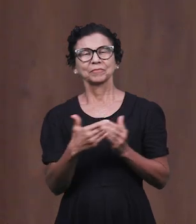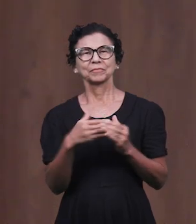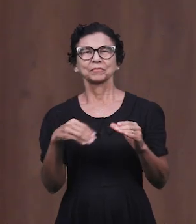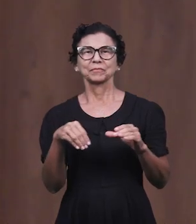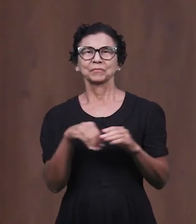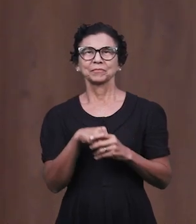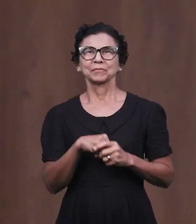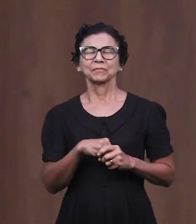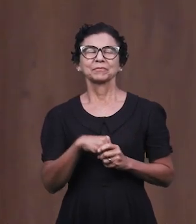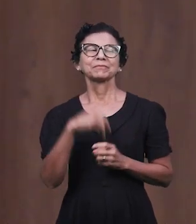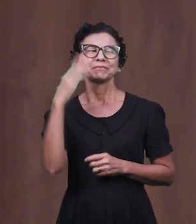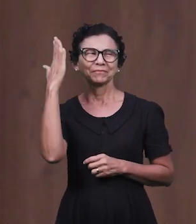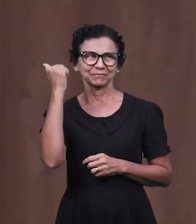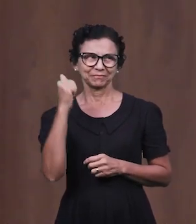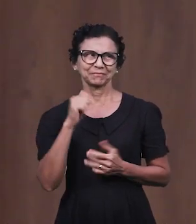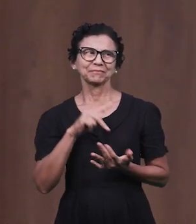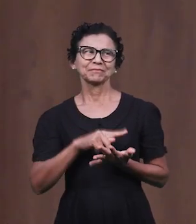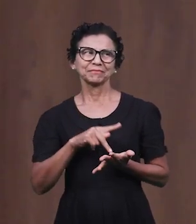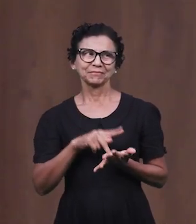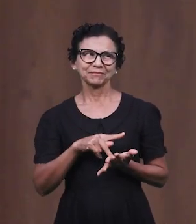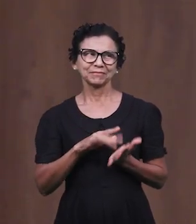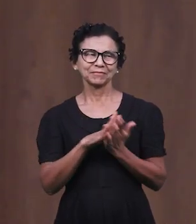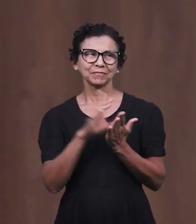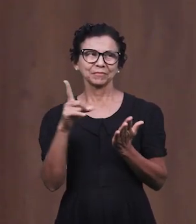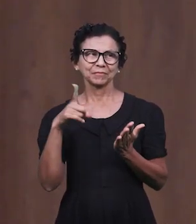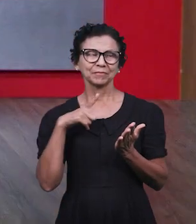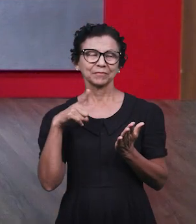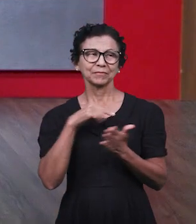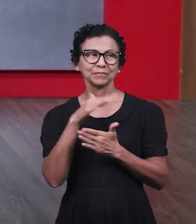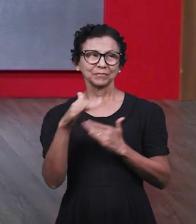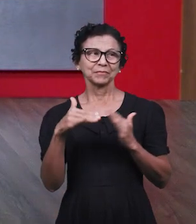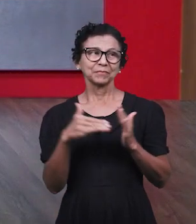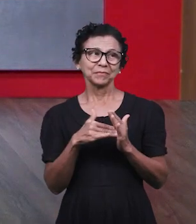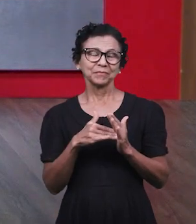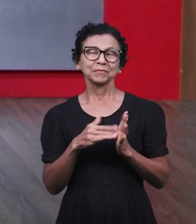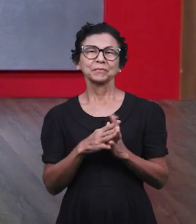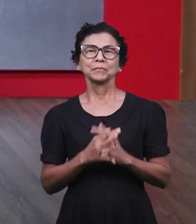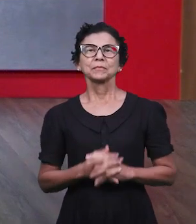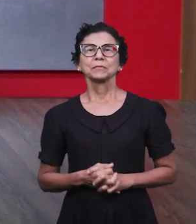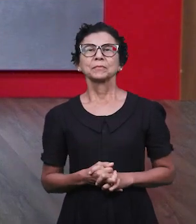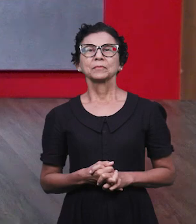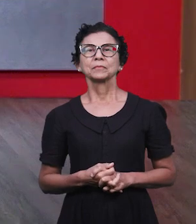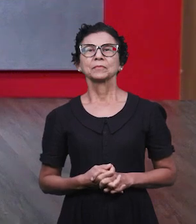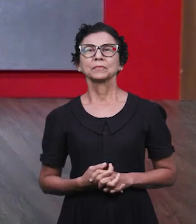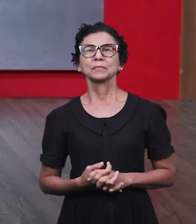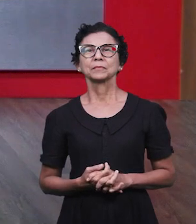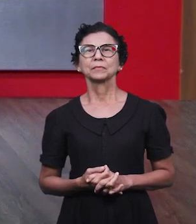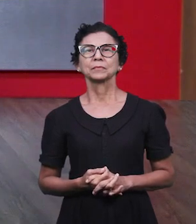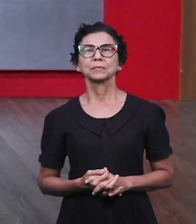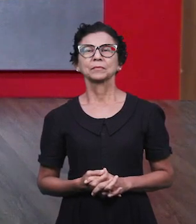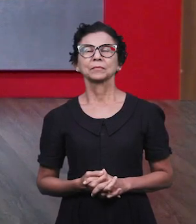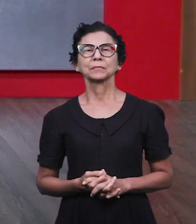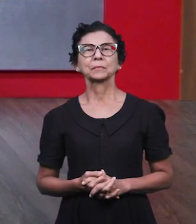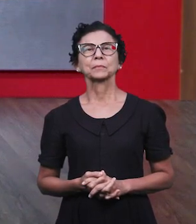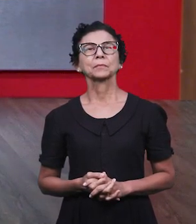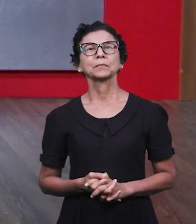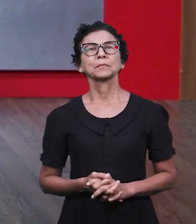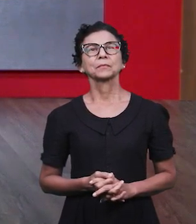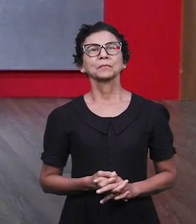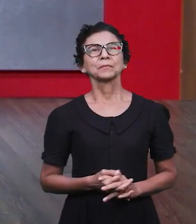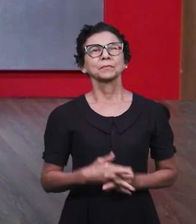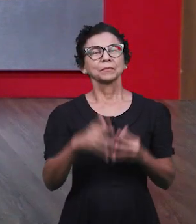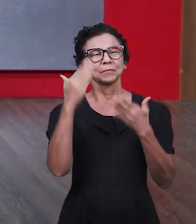nós já percebemos isso, não é verdade? Com certeza. Com certeza. Então, gente, eu quero agradecer aqui,